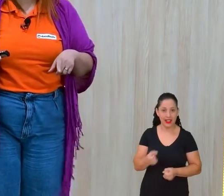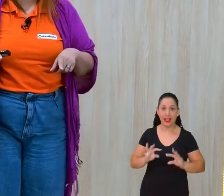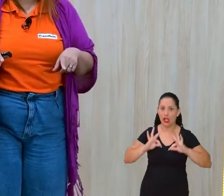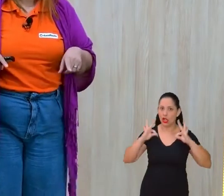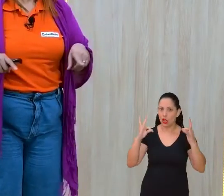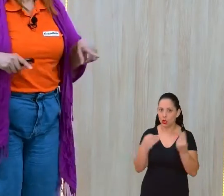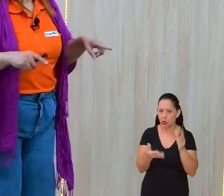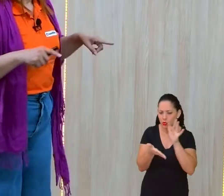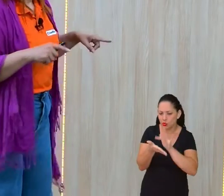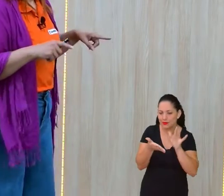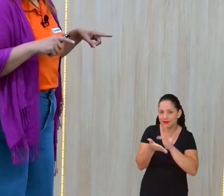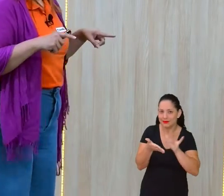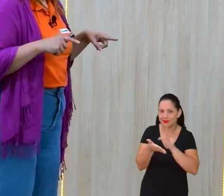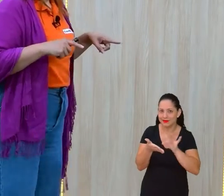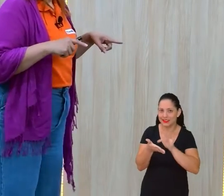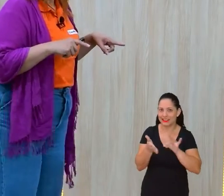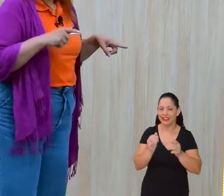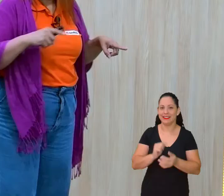na mão.